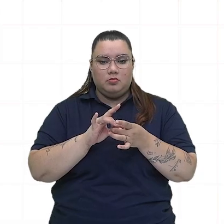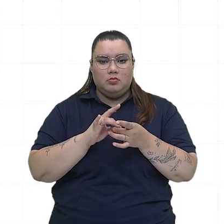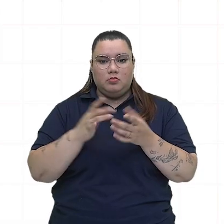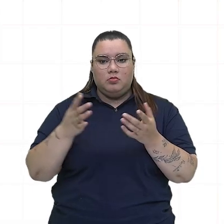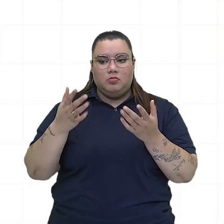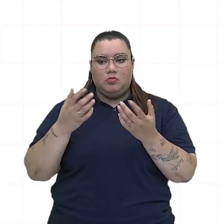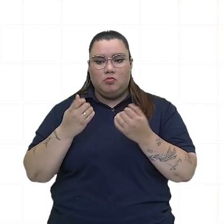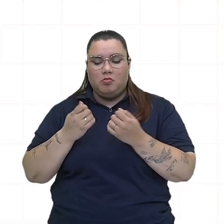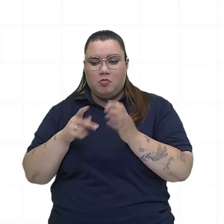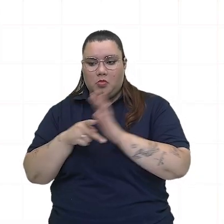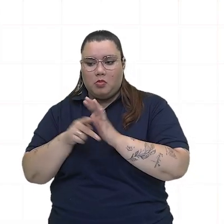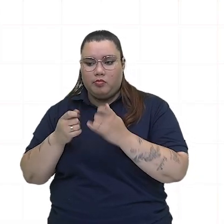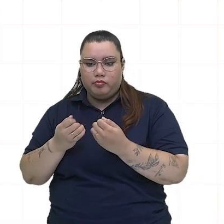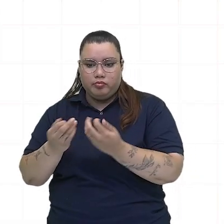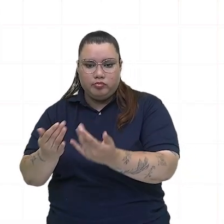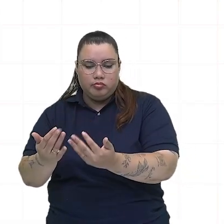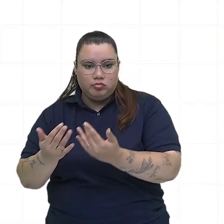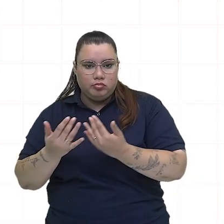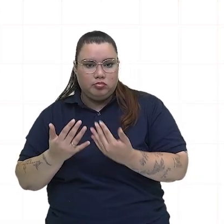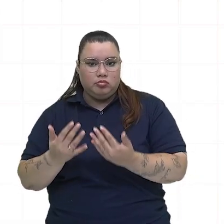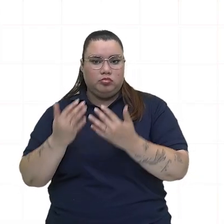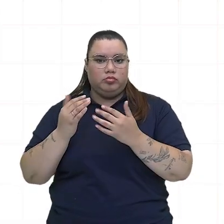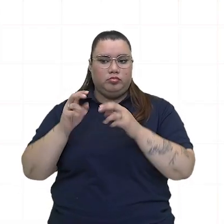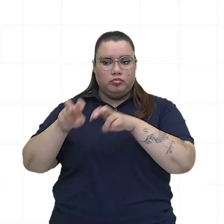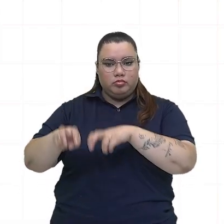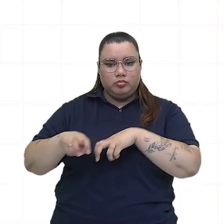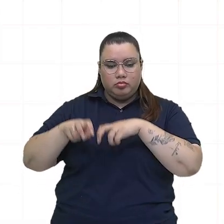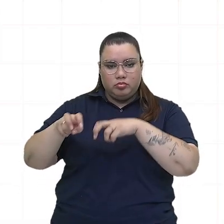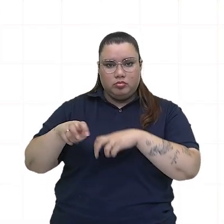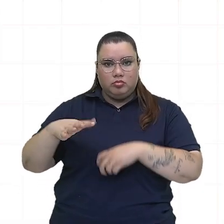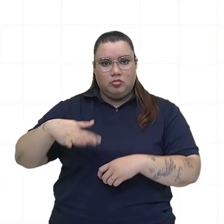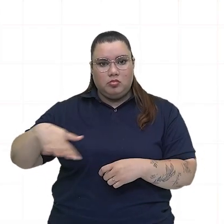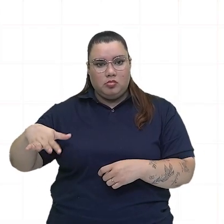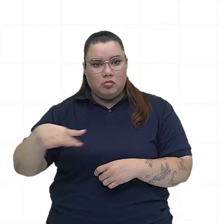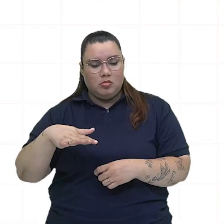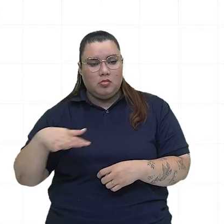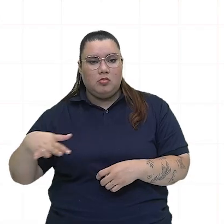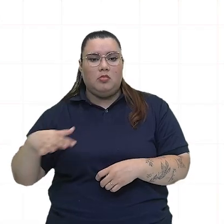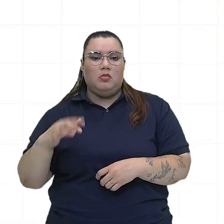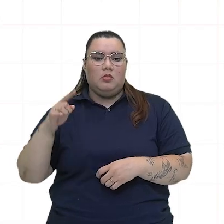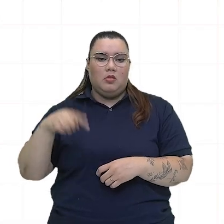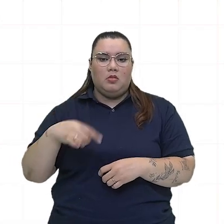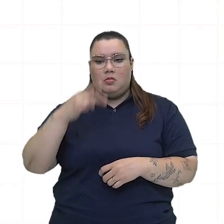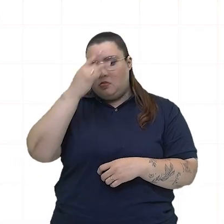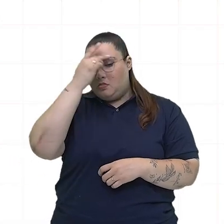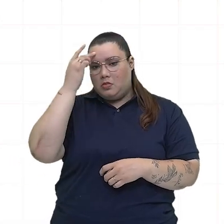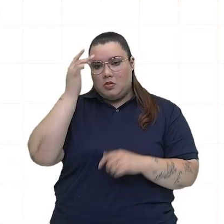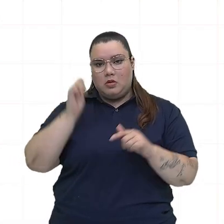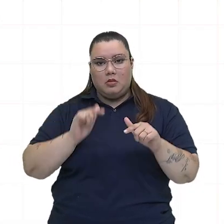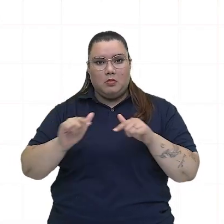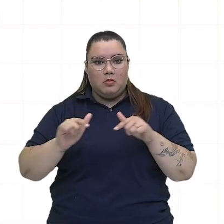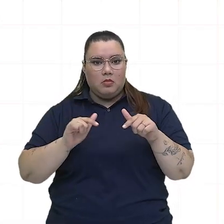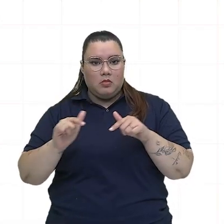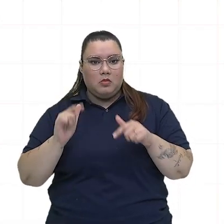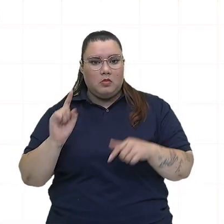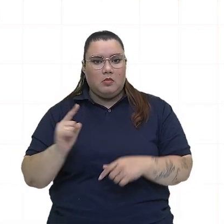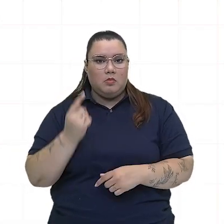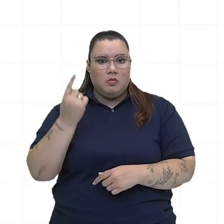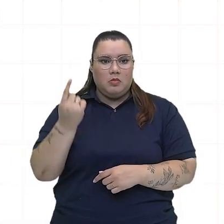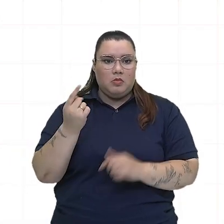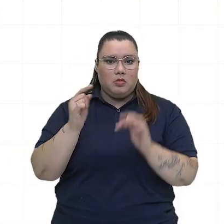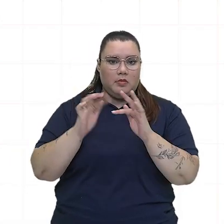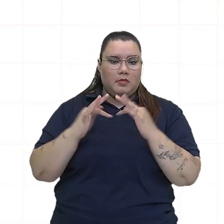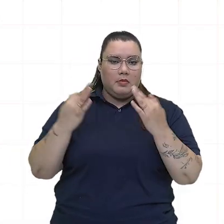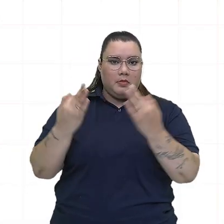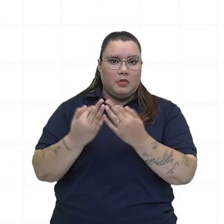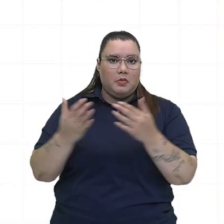no cultivo, que estão envolvidas ali na lavoura, na colheita, são trabalhadores de uma única